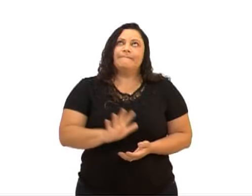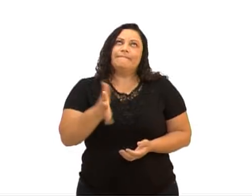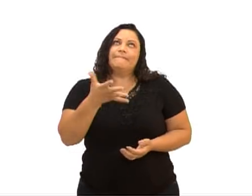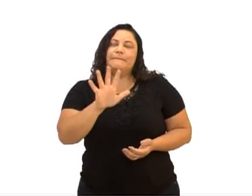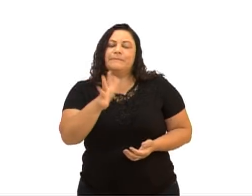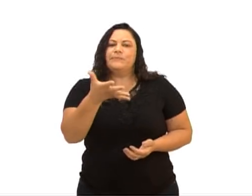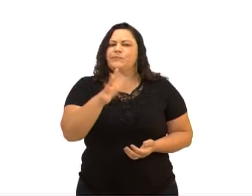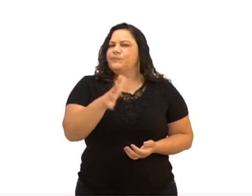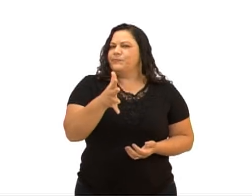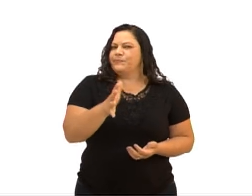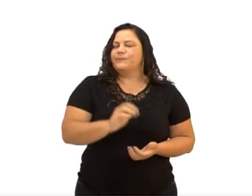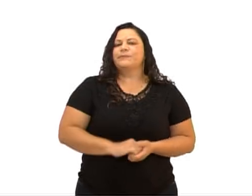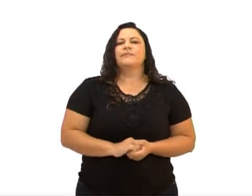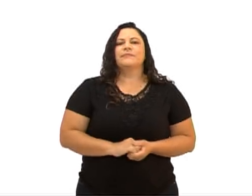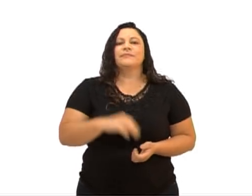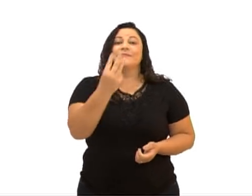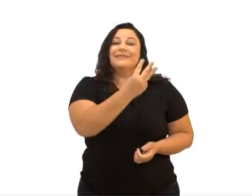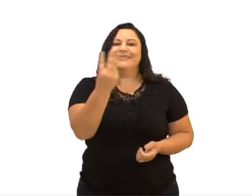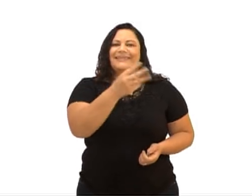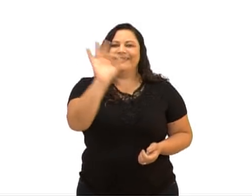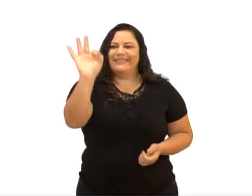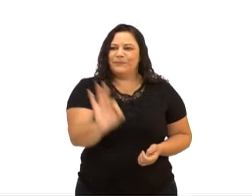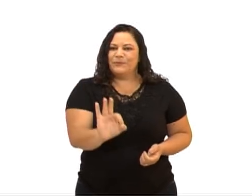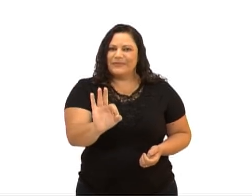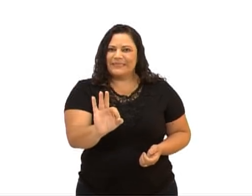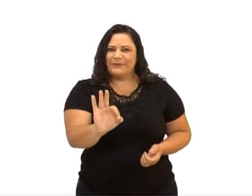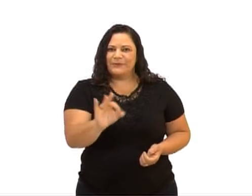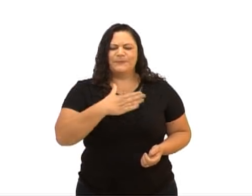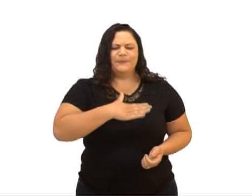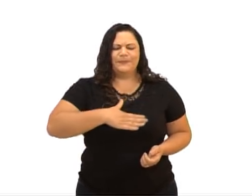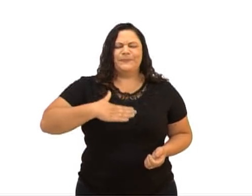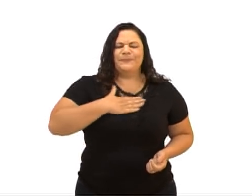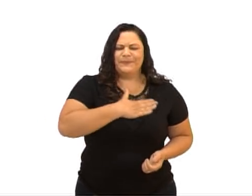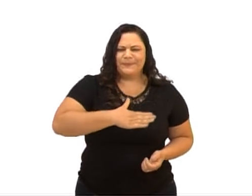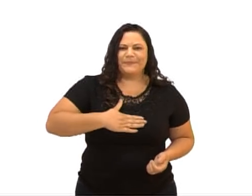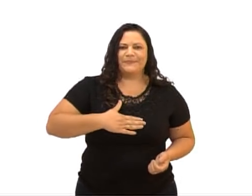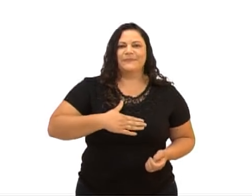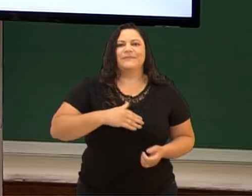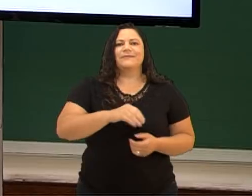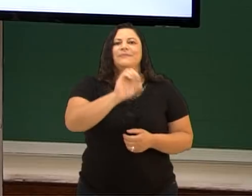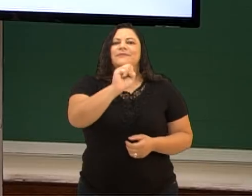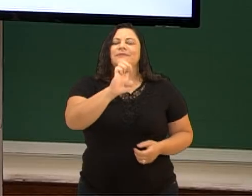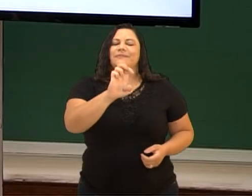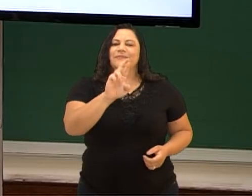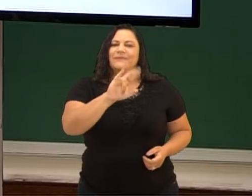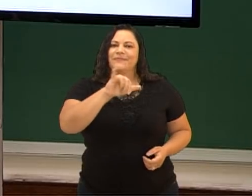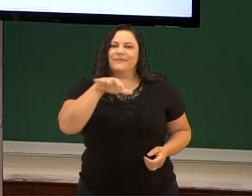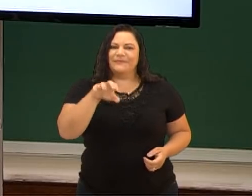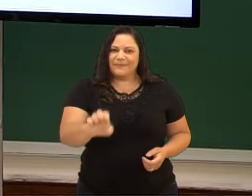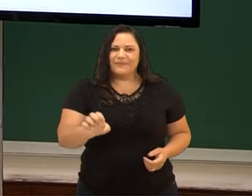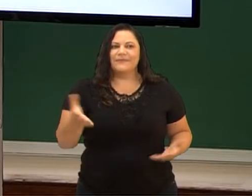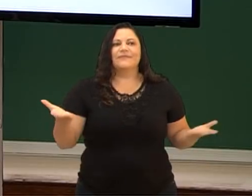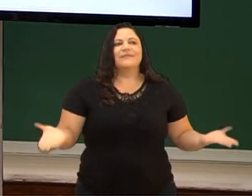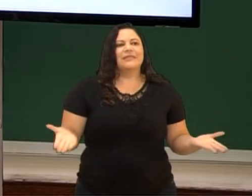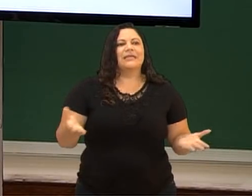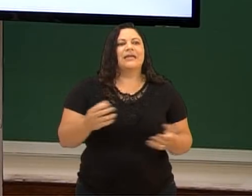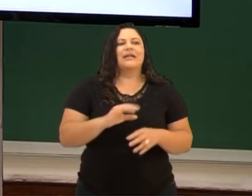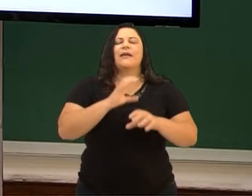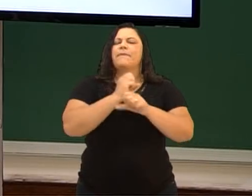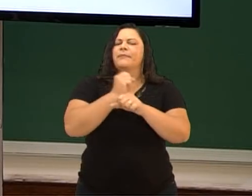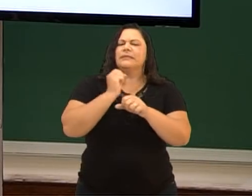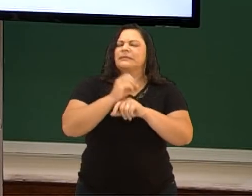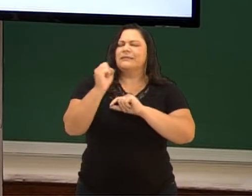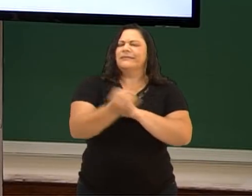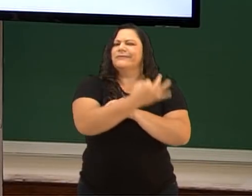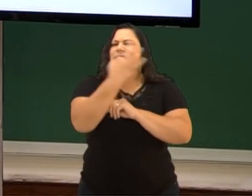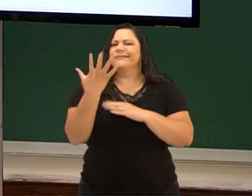aproximadamente 33% gostam de série. E por que aproximadamente? Porque não é um número exato. Não deu uma conta